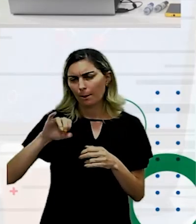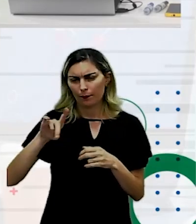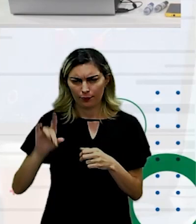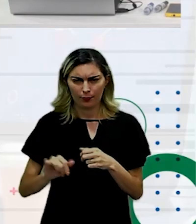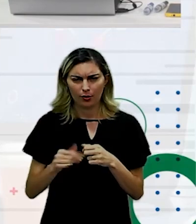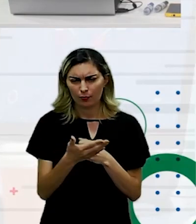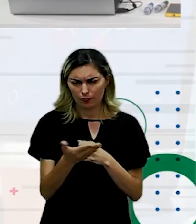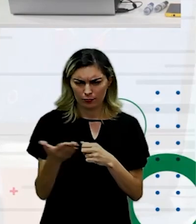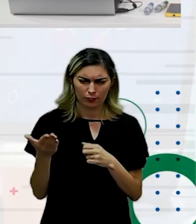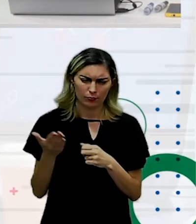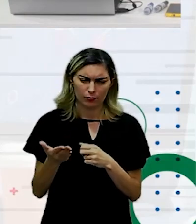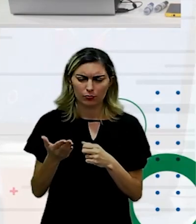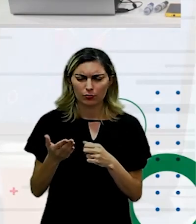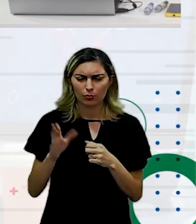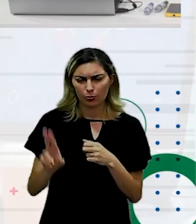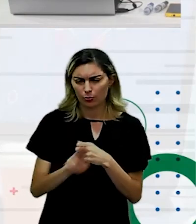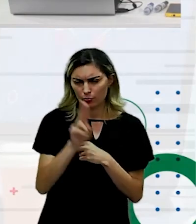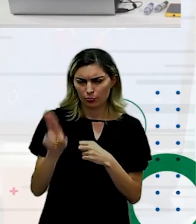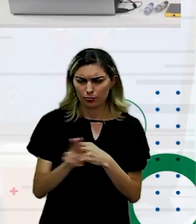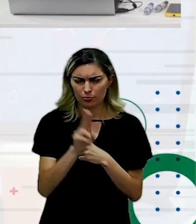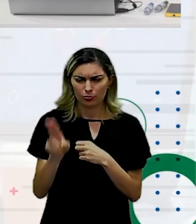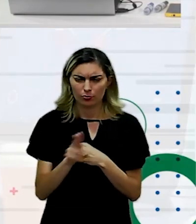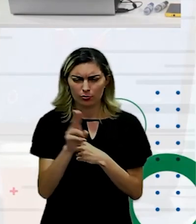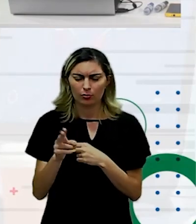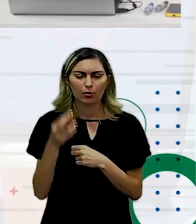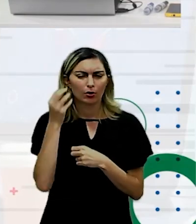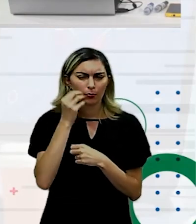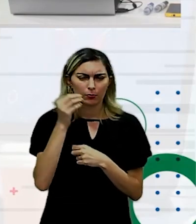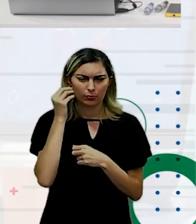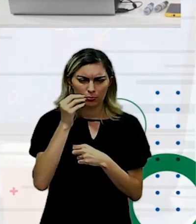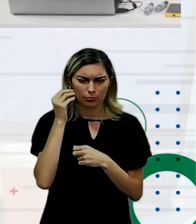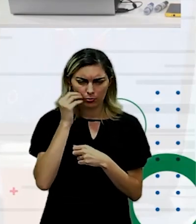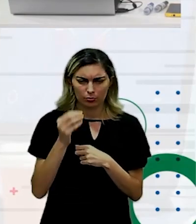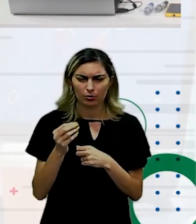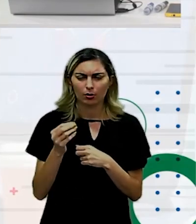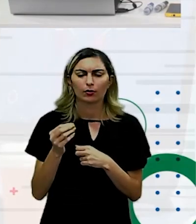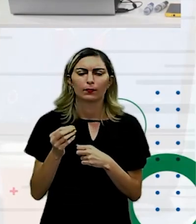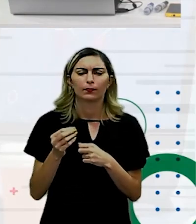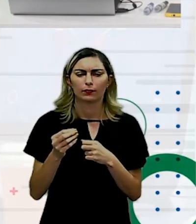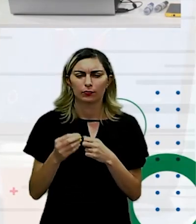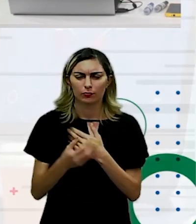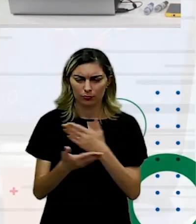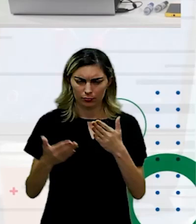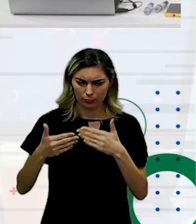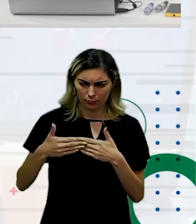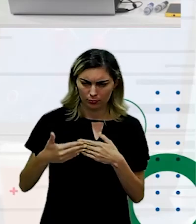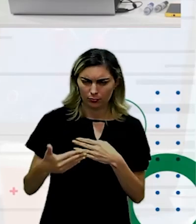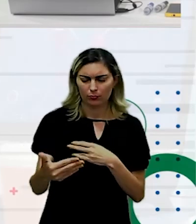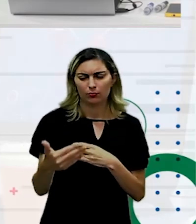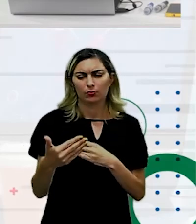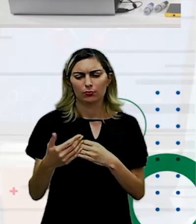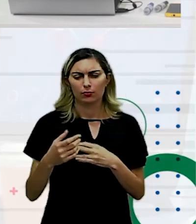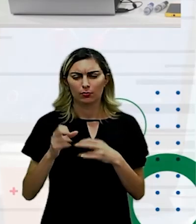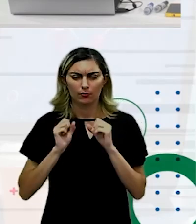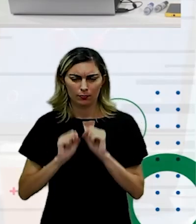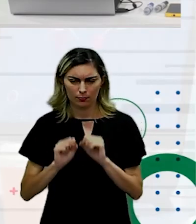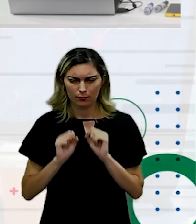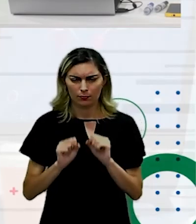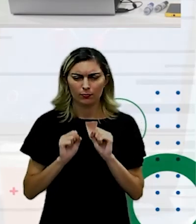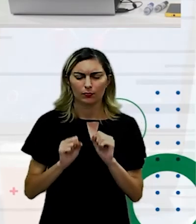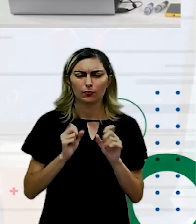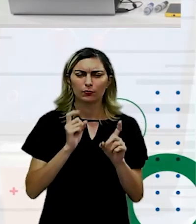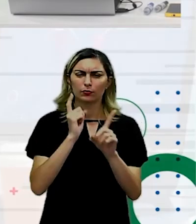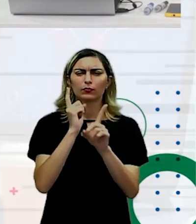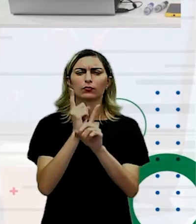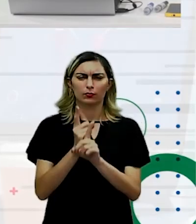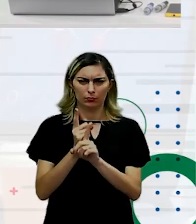vão botar o seu usuário para testar a interface de vocês e, a partir daí, vocês podem identificar os